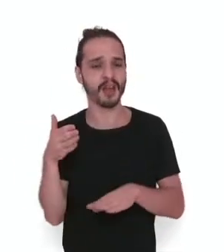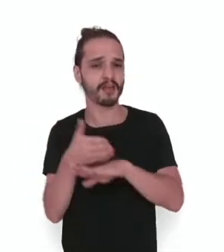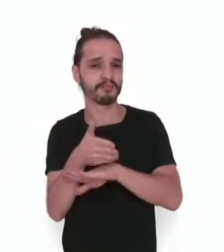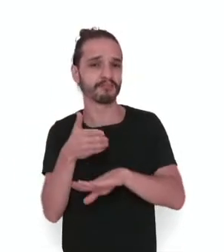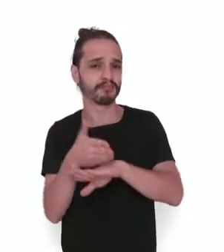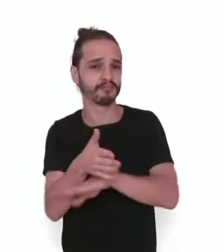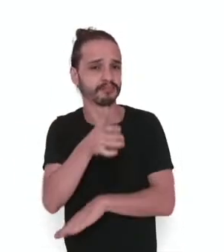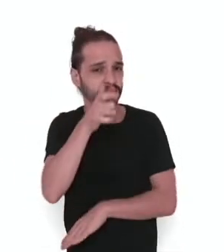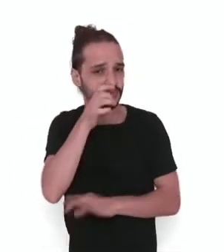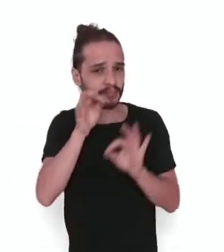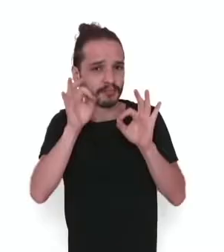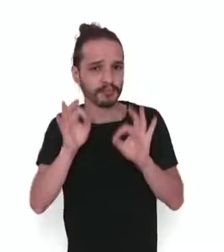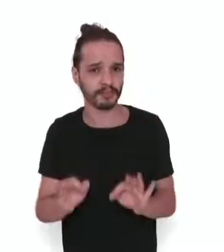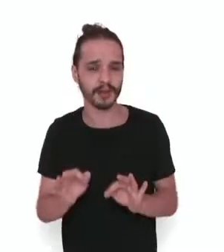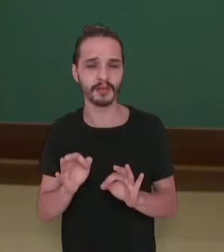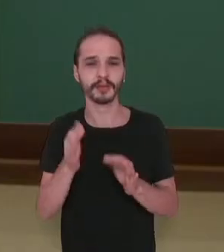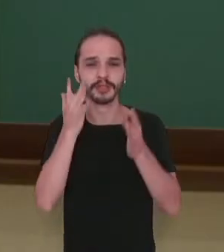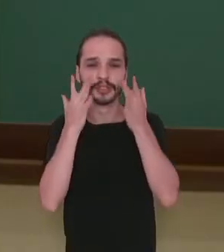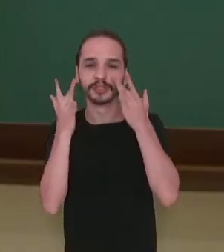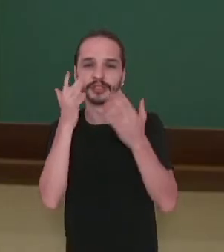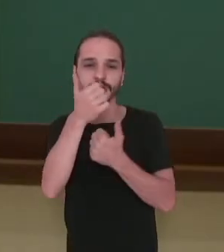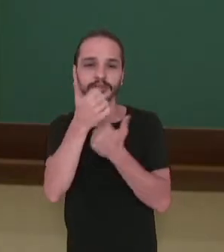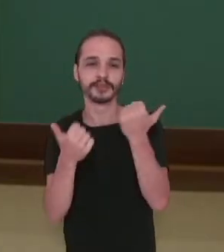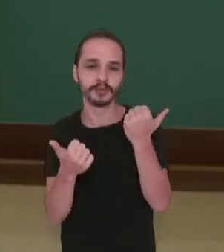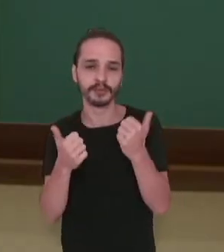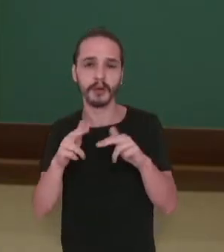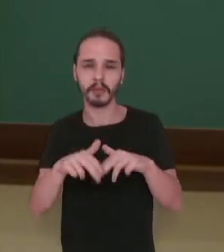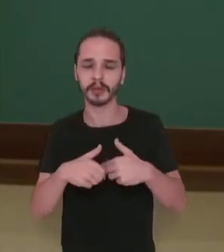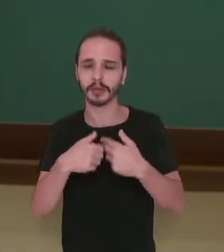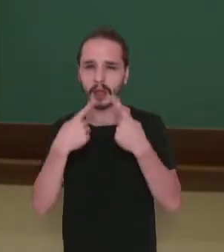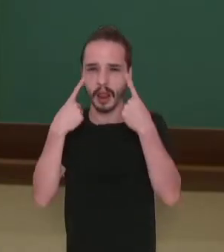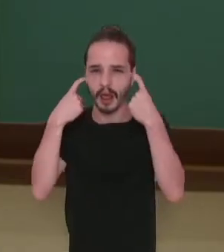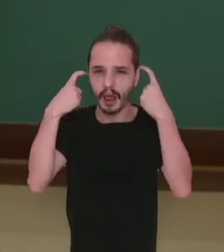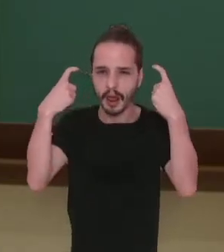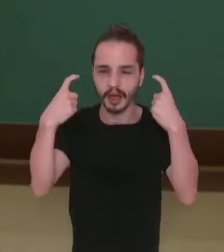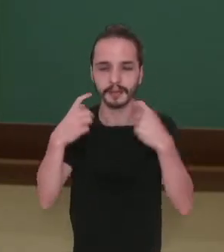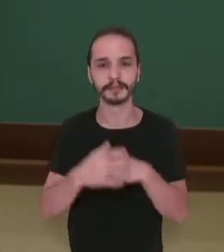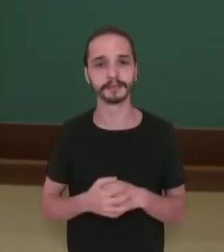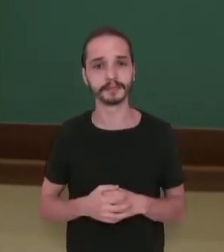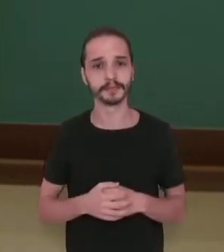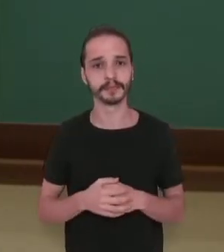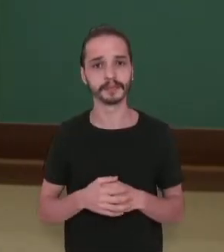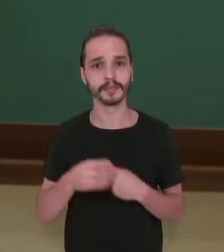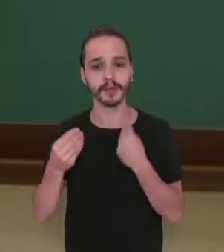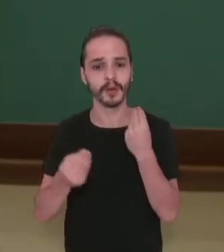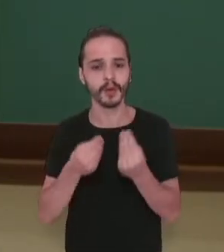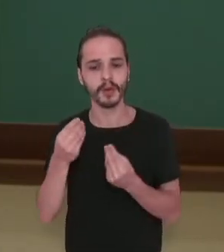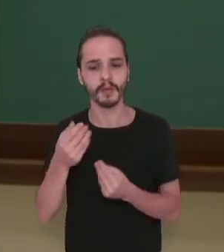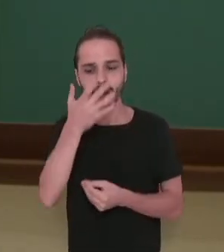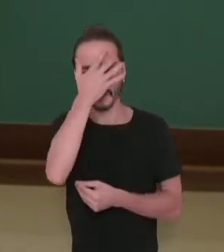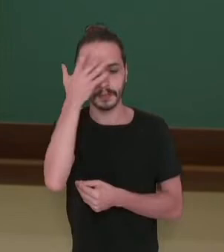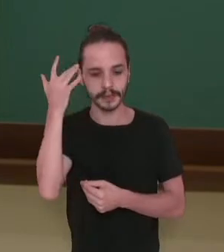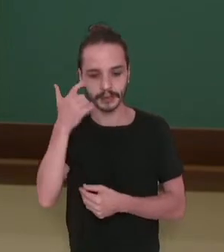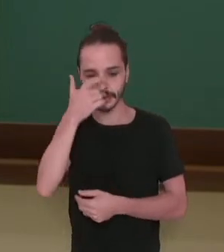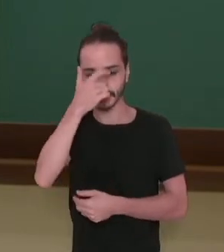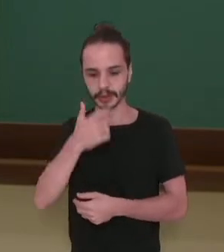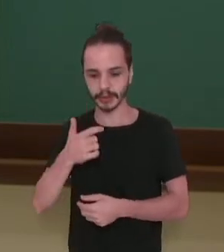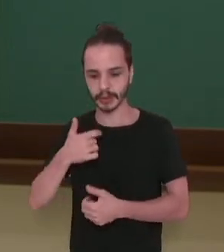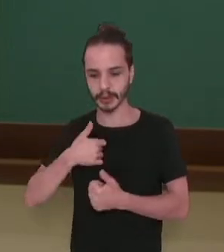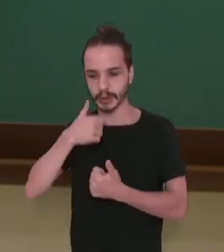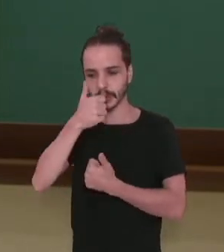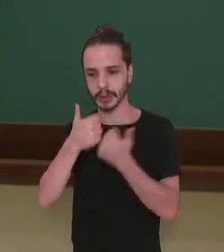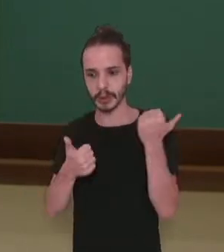futebol, diante dos horrores da agressão. Como um jogador virá para um estado onde atletas podem